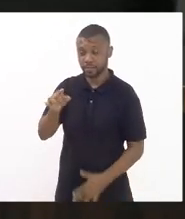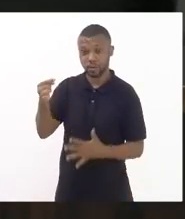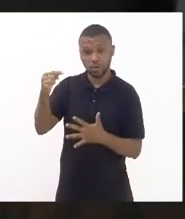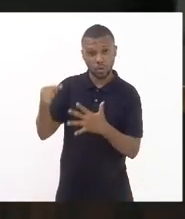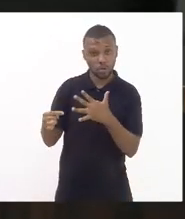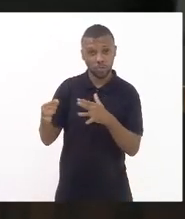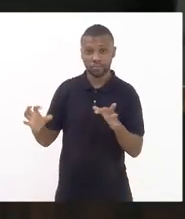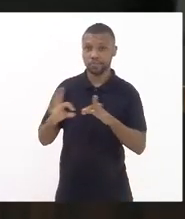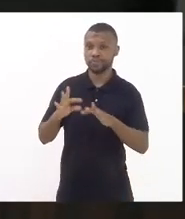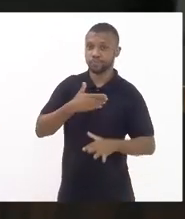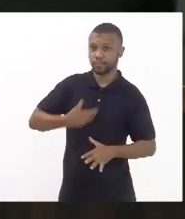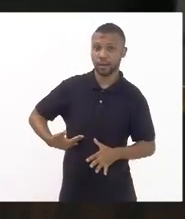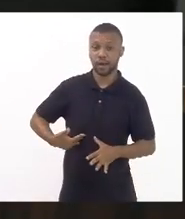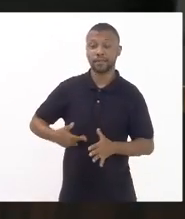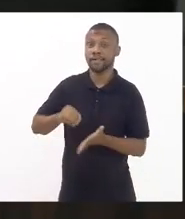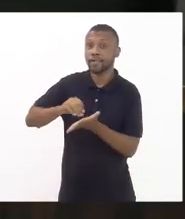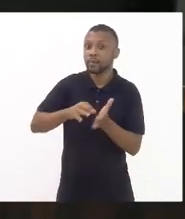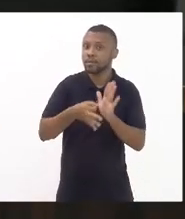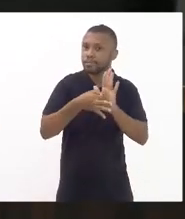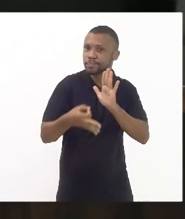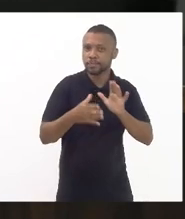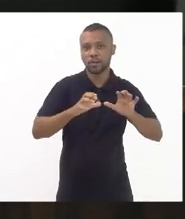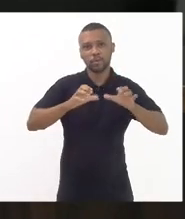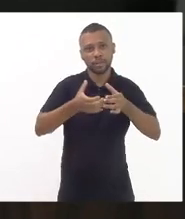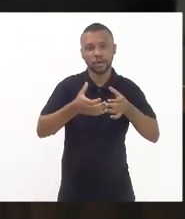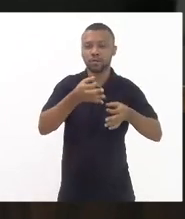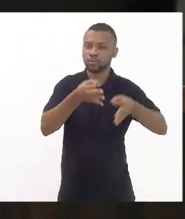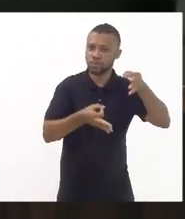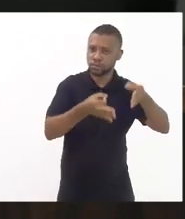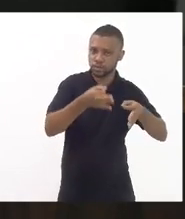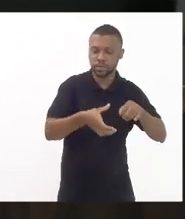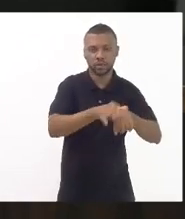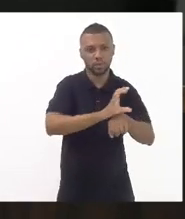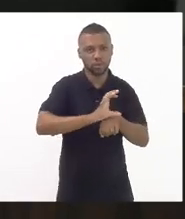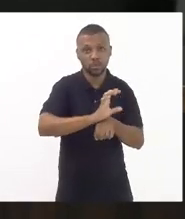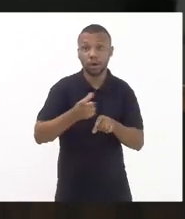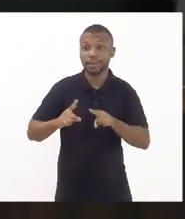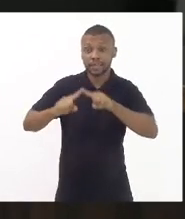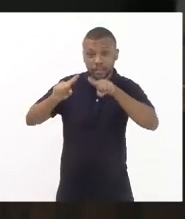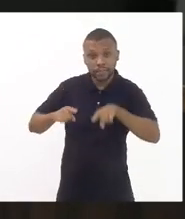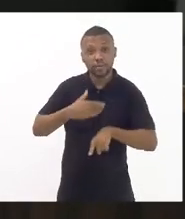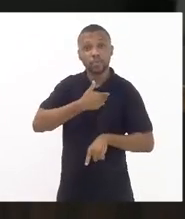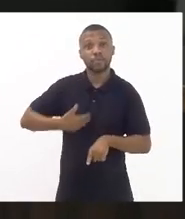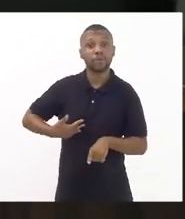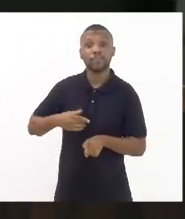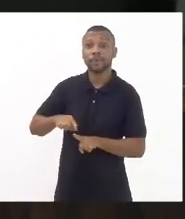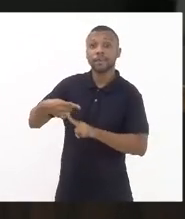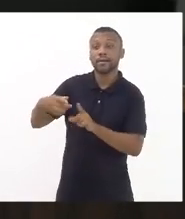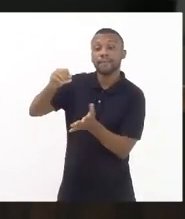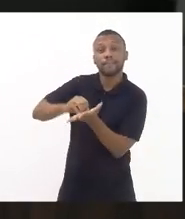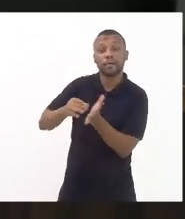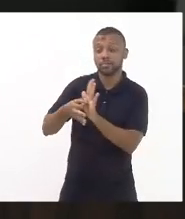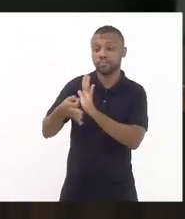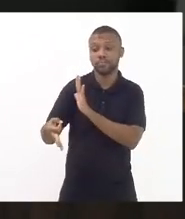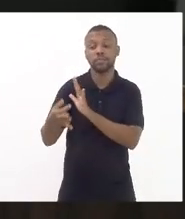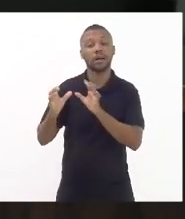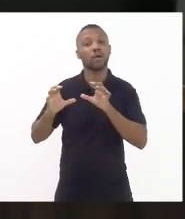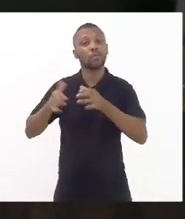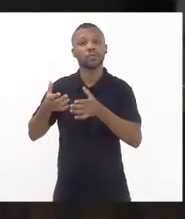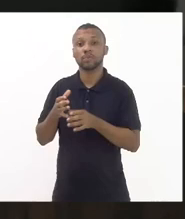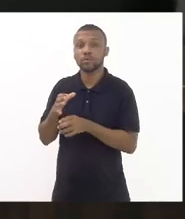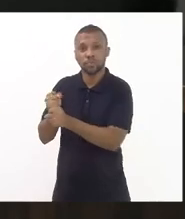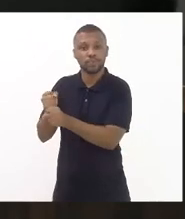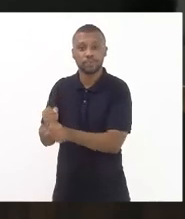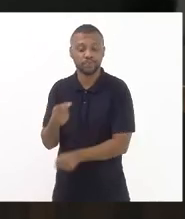providências. Penando de pareceres das comissões de Constituição e Justiça, Servidores Públicos e da Comissão de Orçamento. Para emitir parecer pela Comissão de